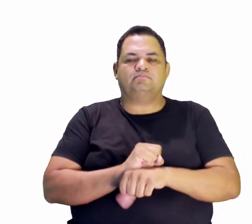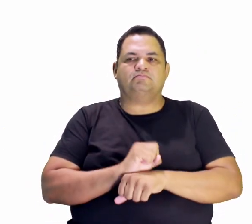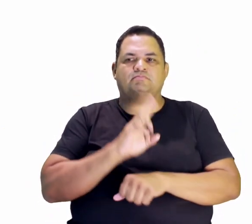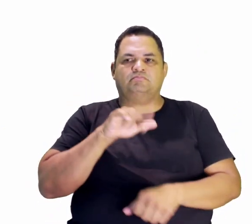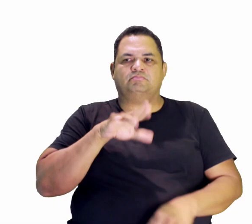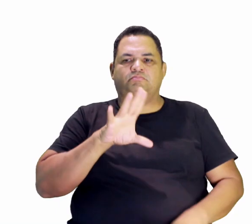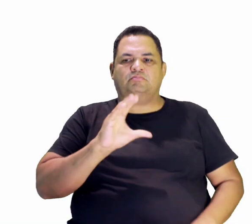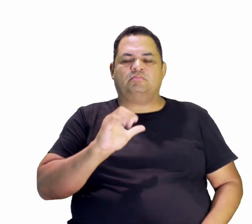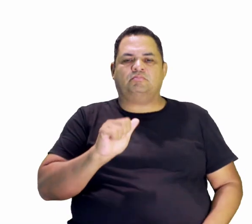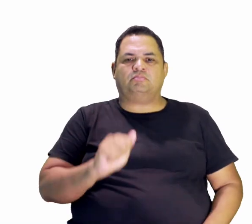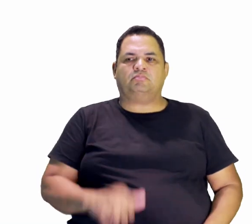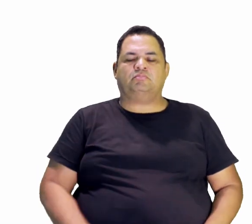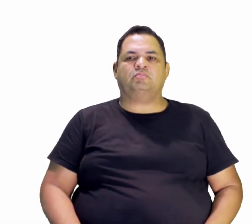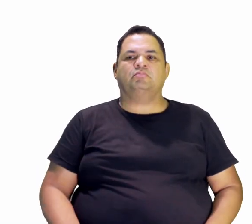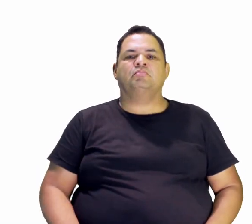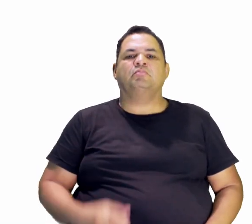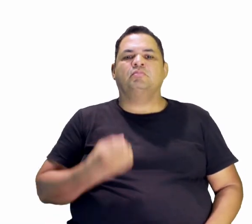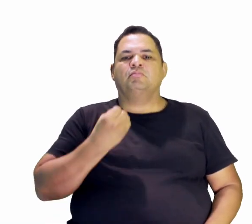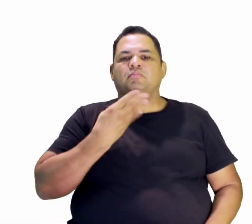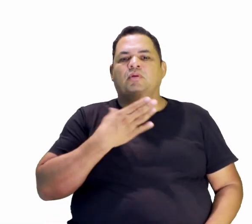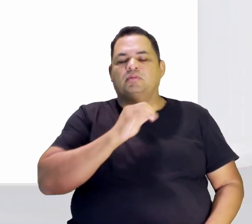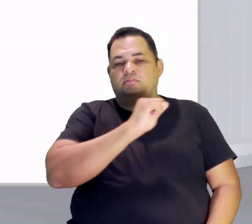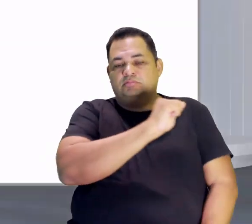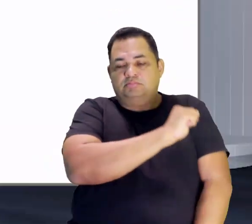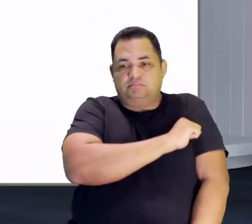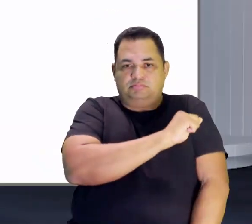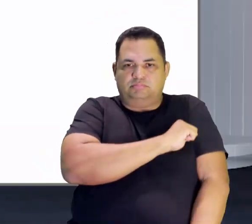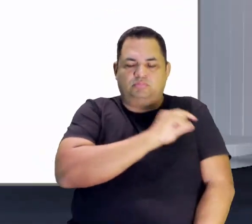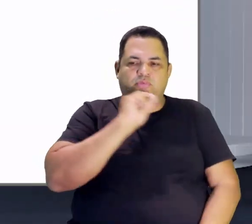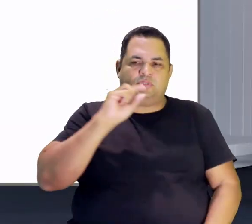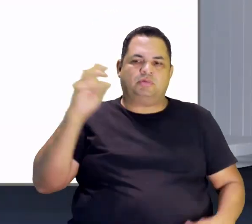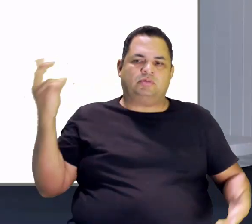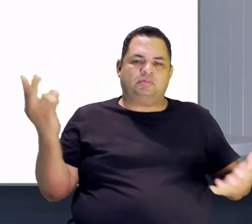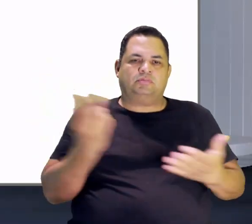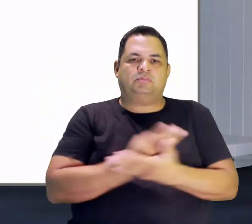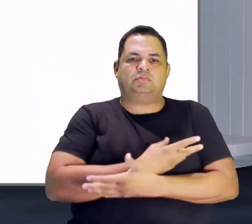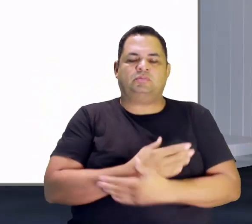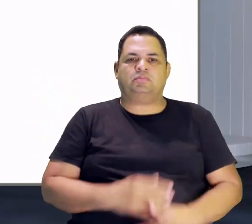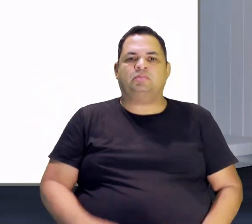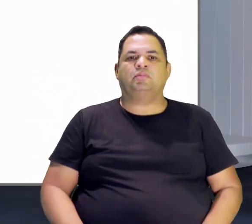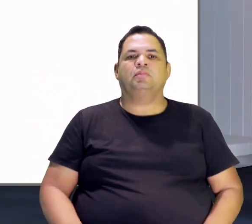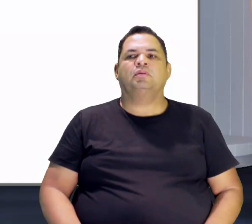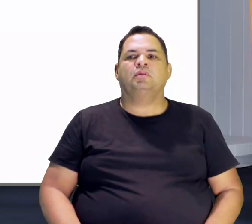E aí? Bom, pessoal, na verdade, o que acontece?